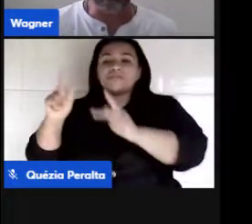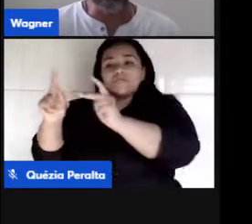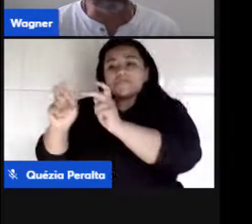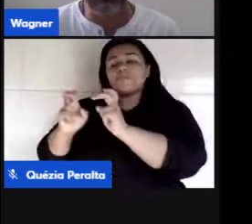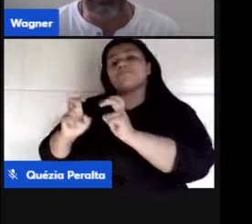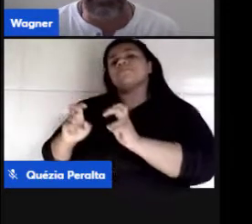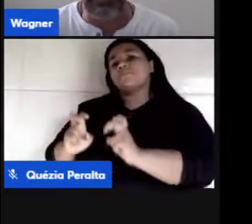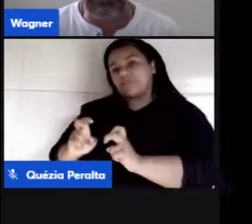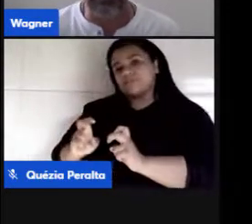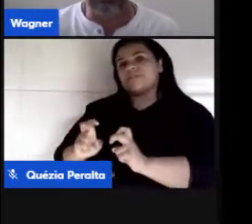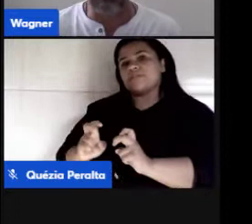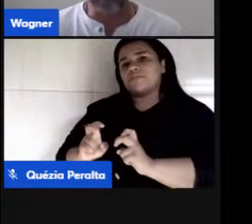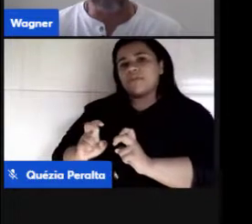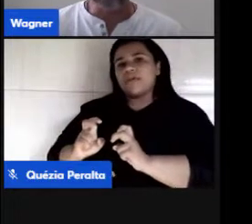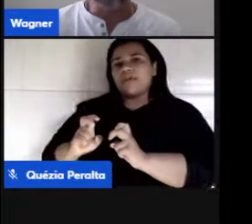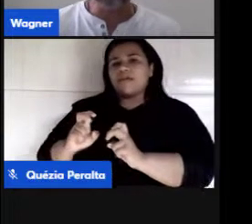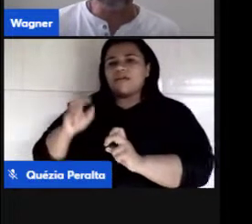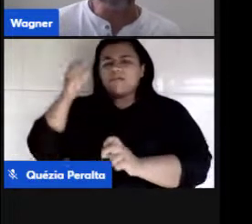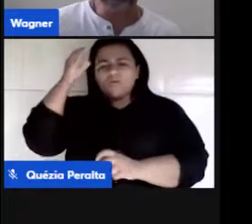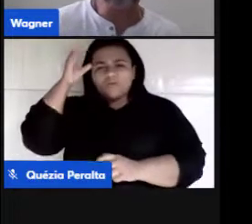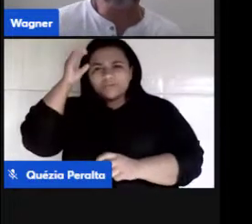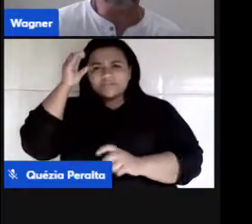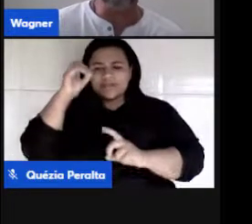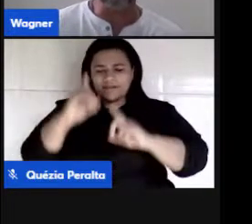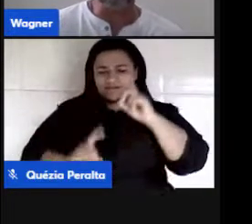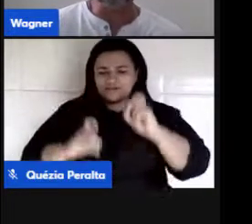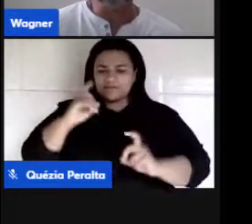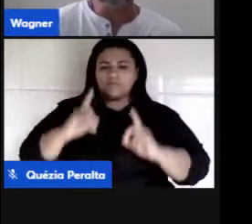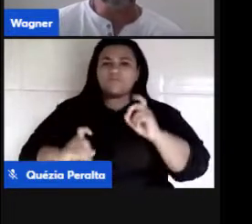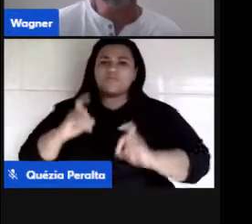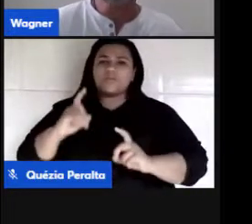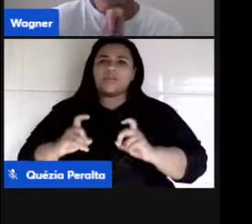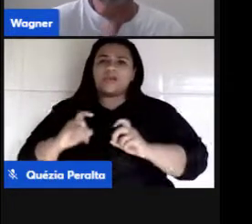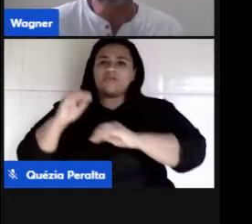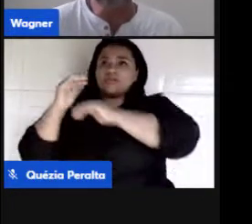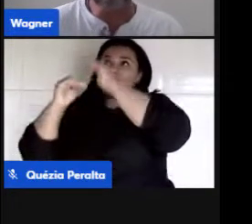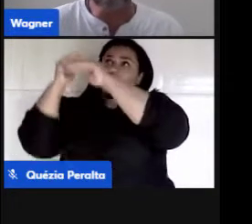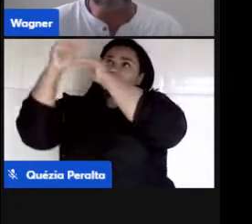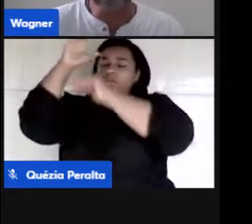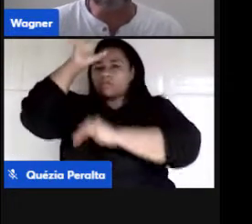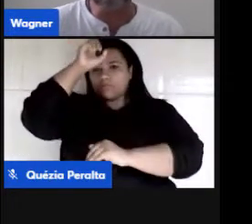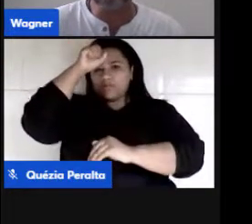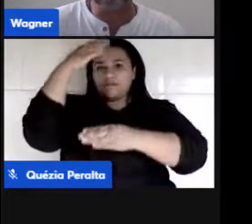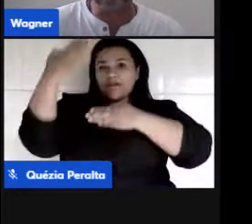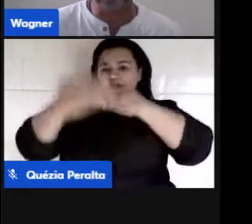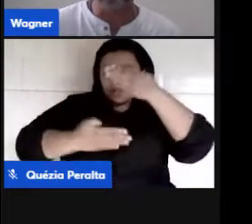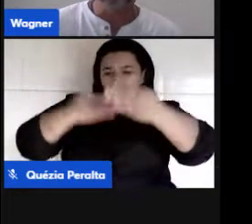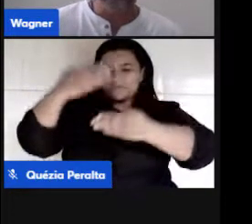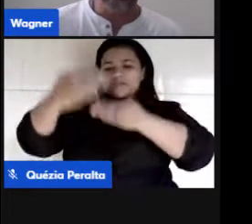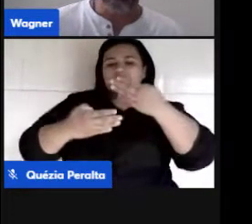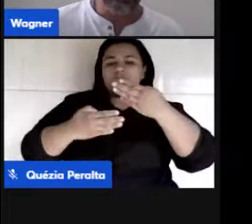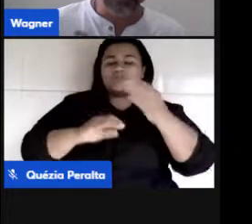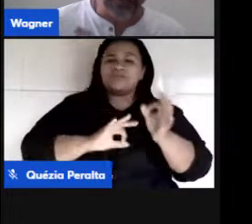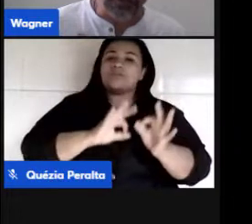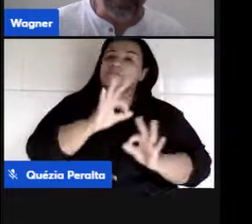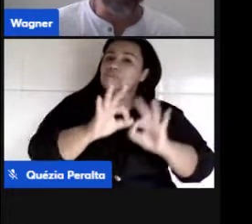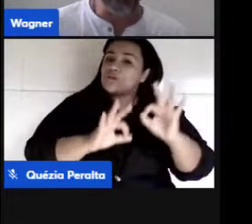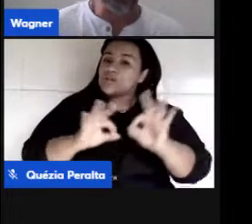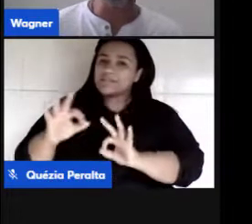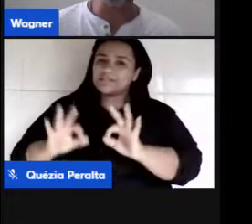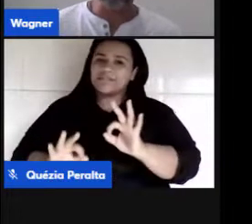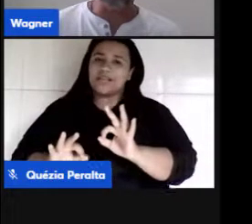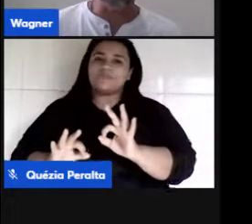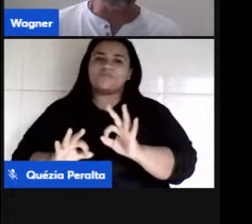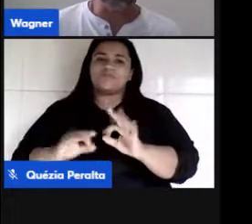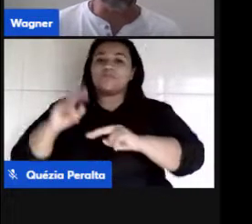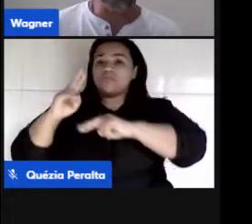né, de consciência corporal, onde ela deve se relacionar, mas tudo de maneira sistematizada, com os